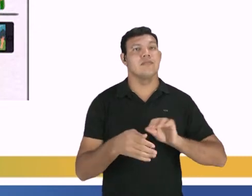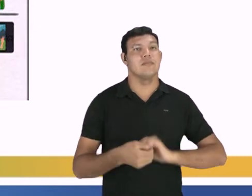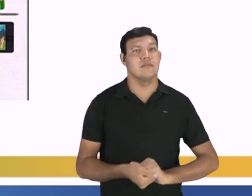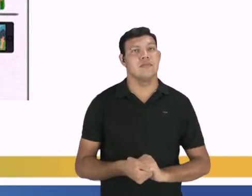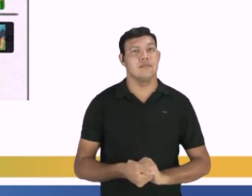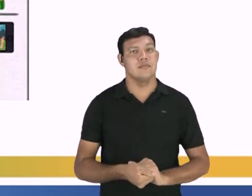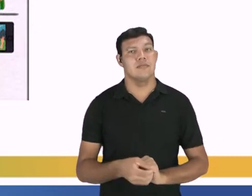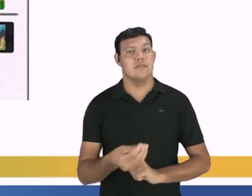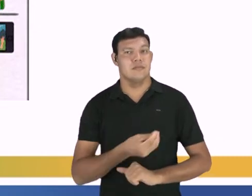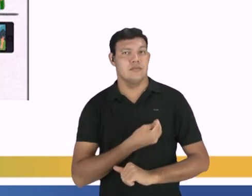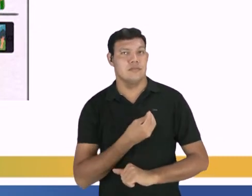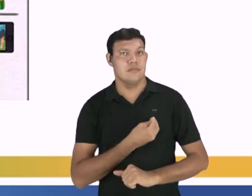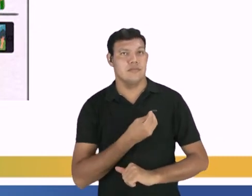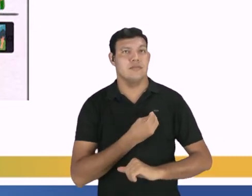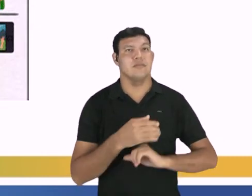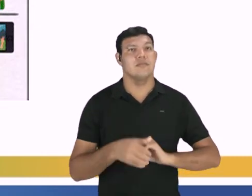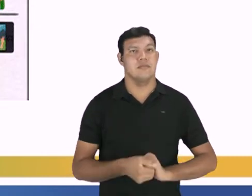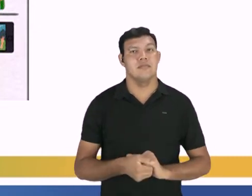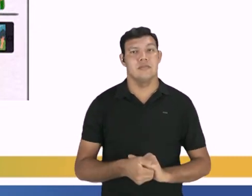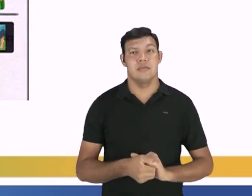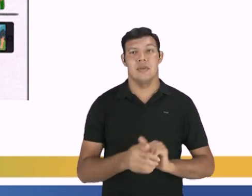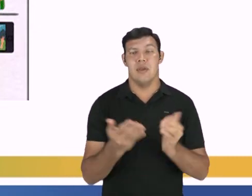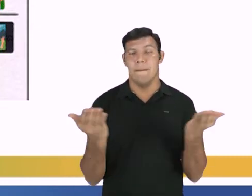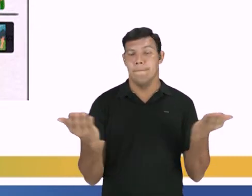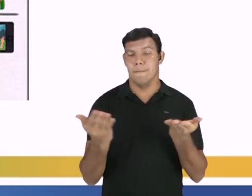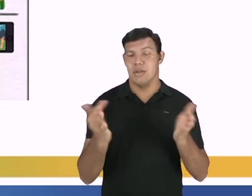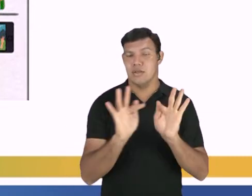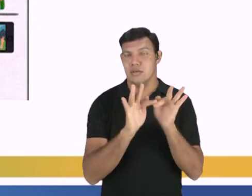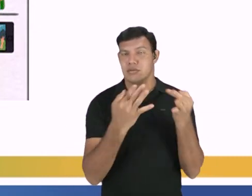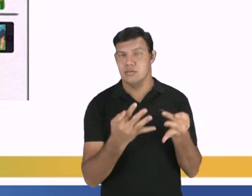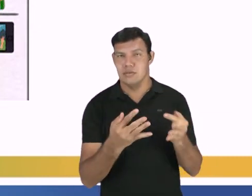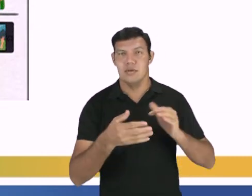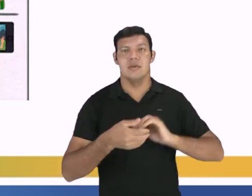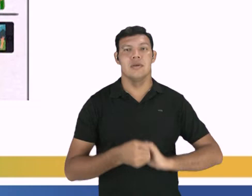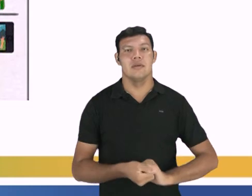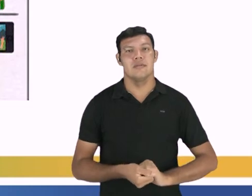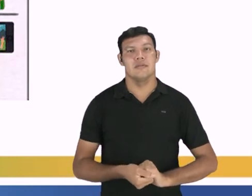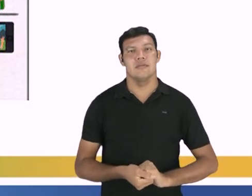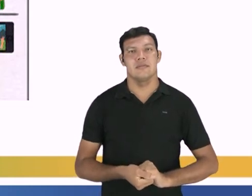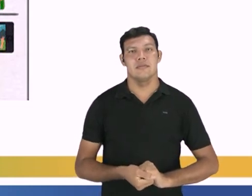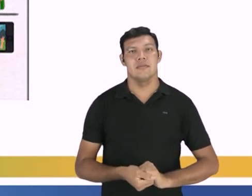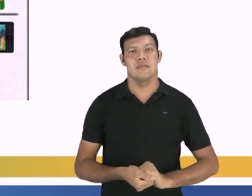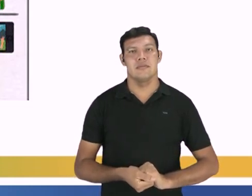a presença do presente simples, tá? São